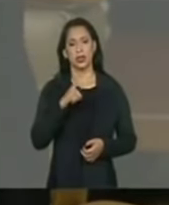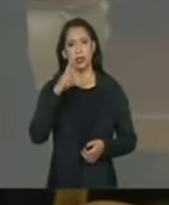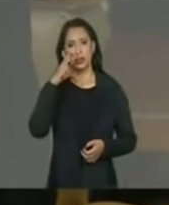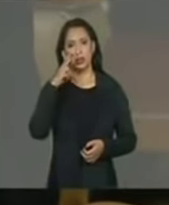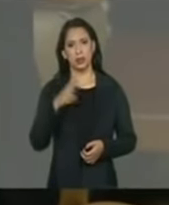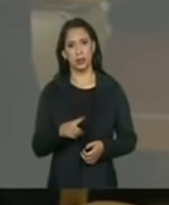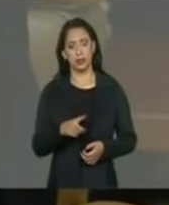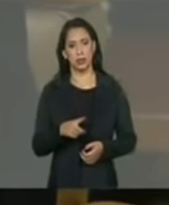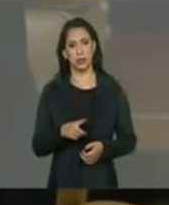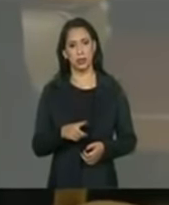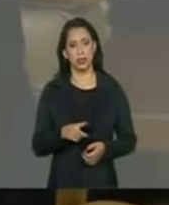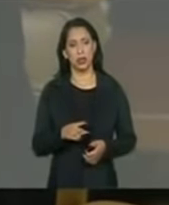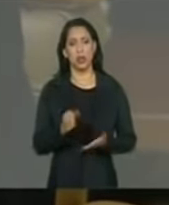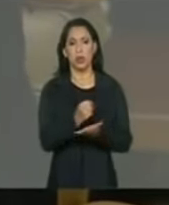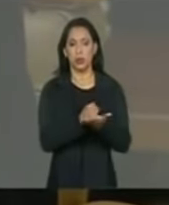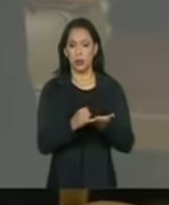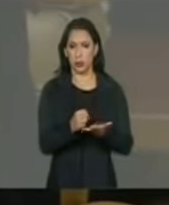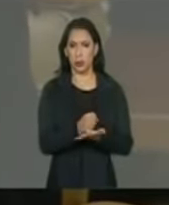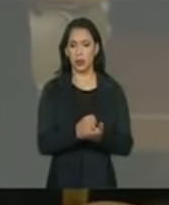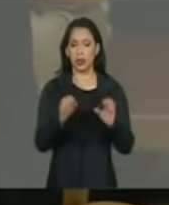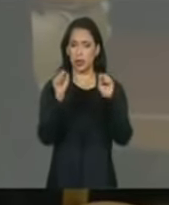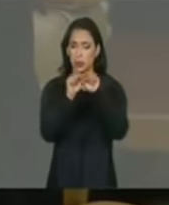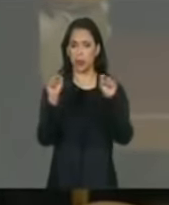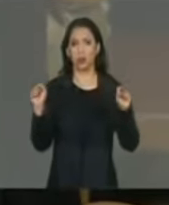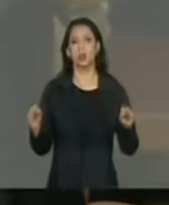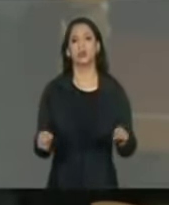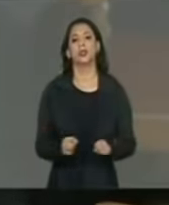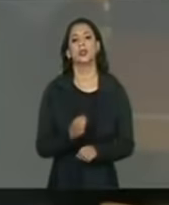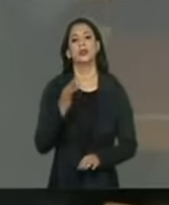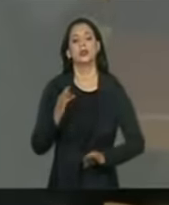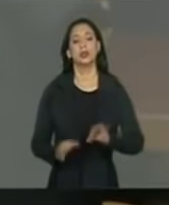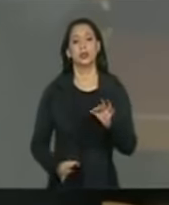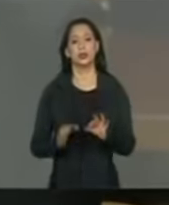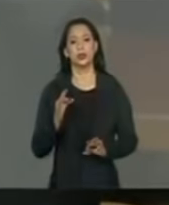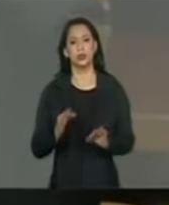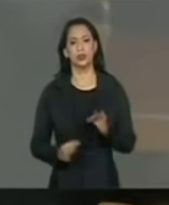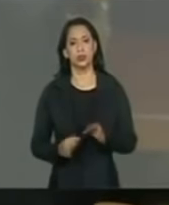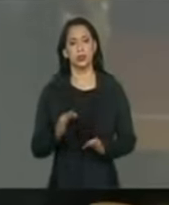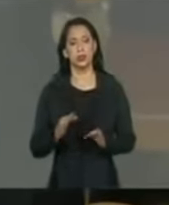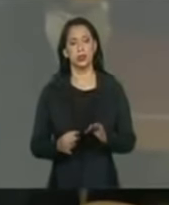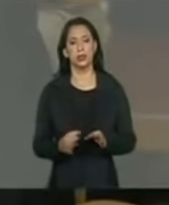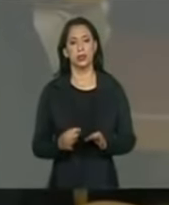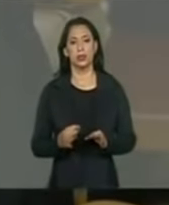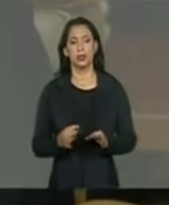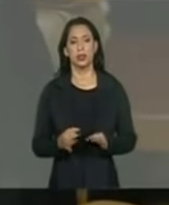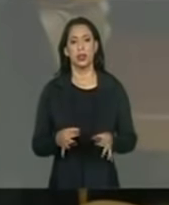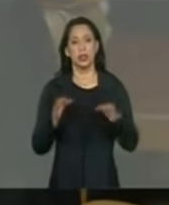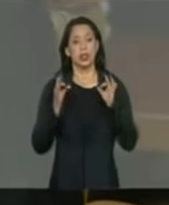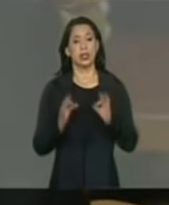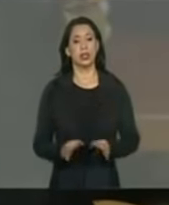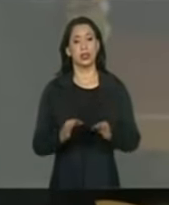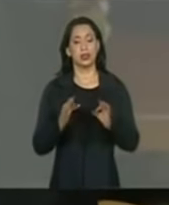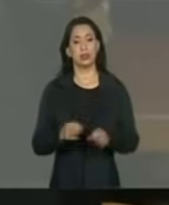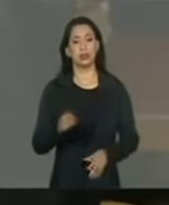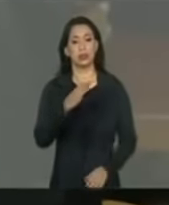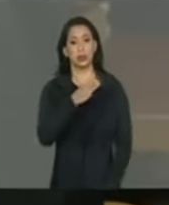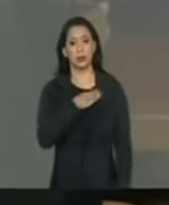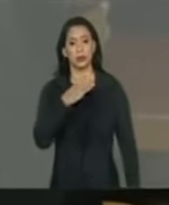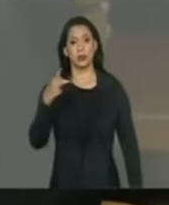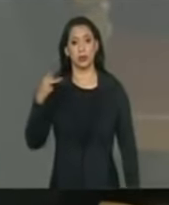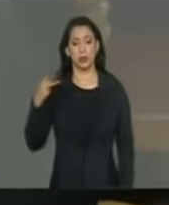desse princípio nosso sistema jurídico pois bem é certo que o ministério público eleitoral